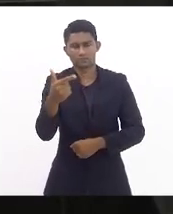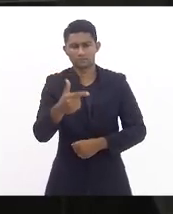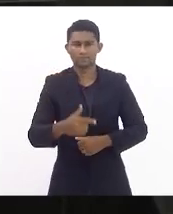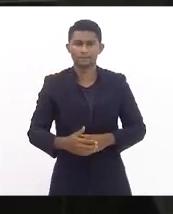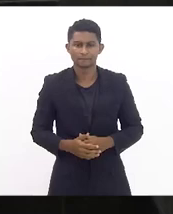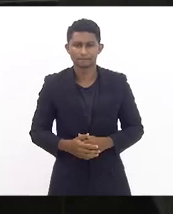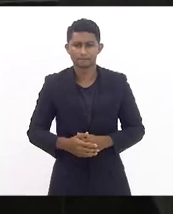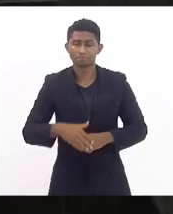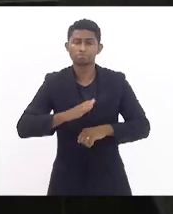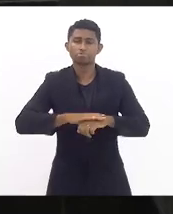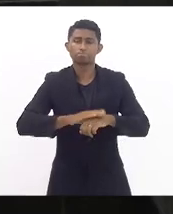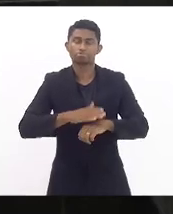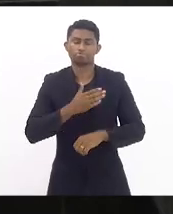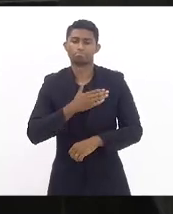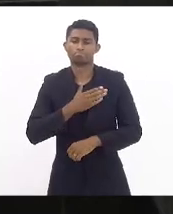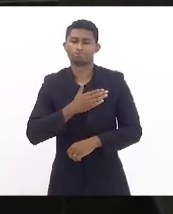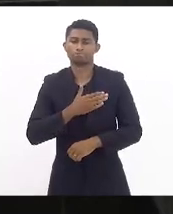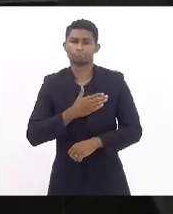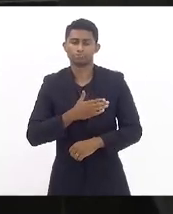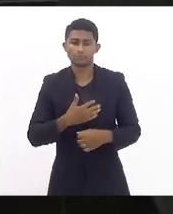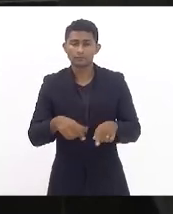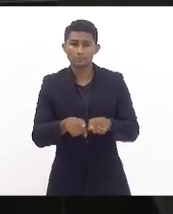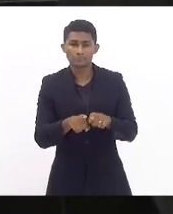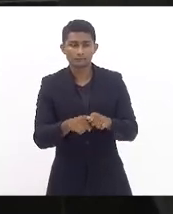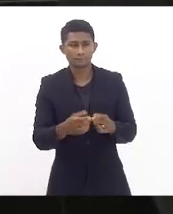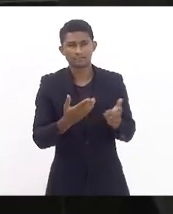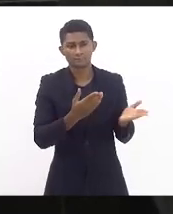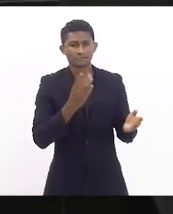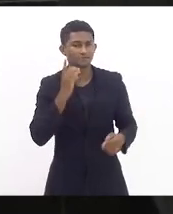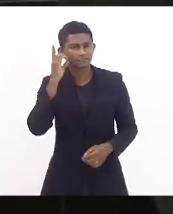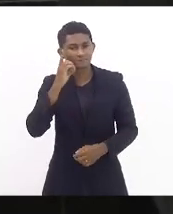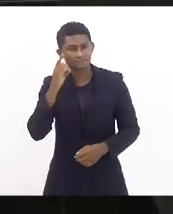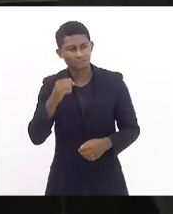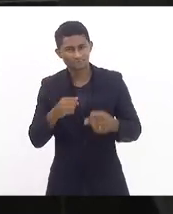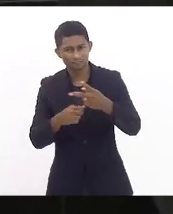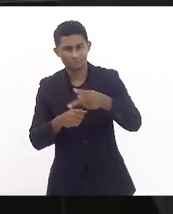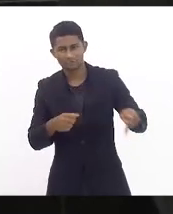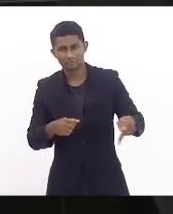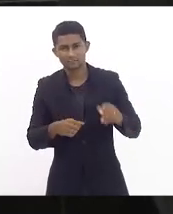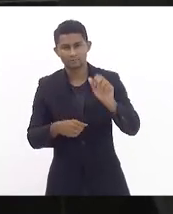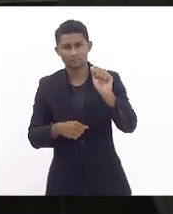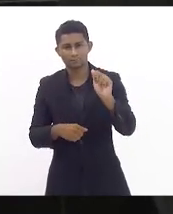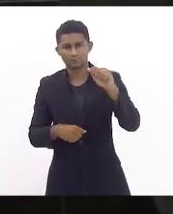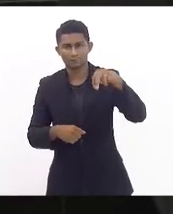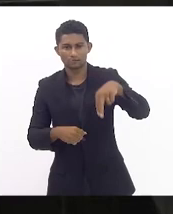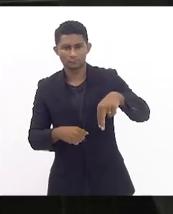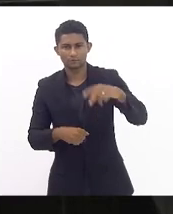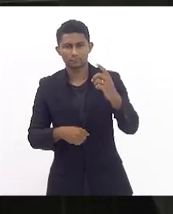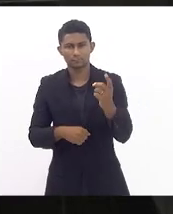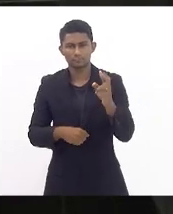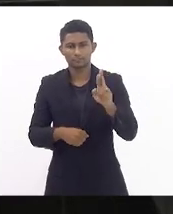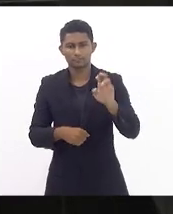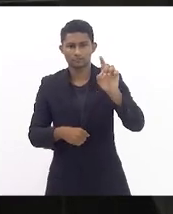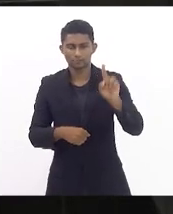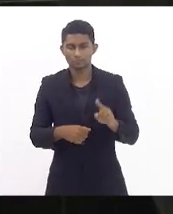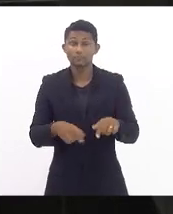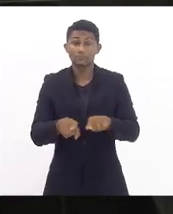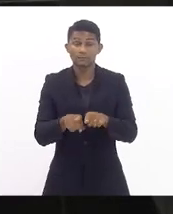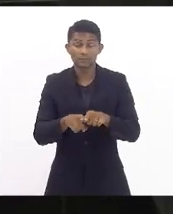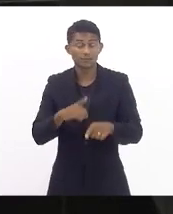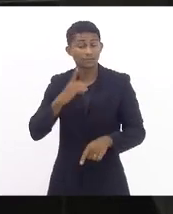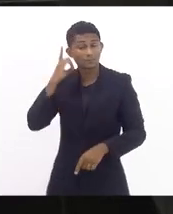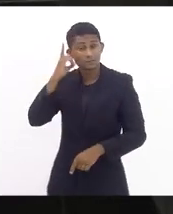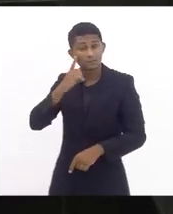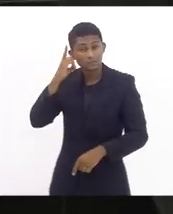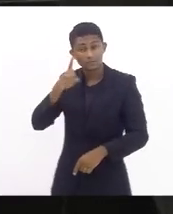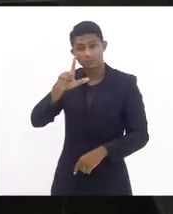de minha autoria e do deputado presidente André Ceciliano e a deputada